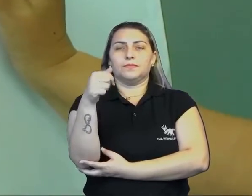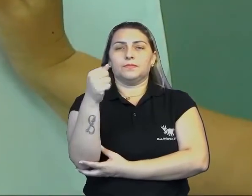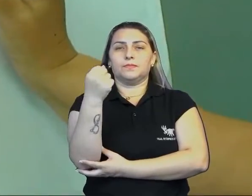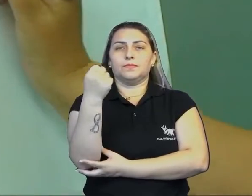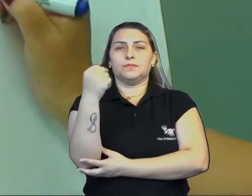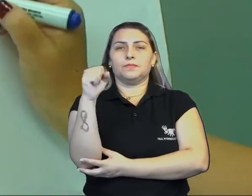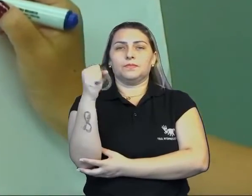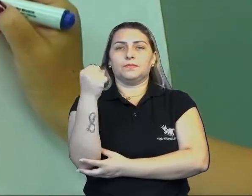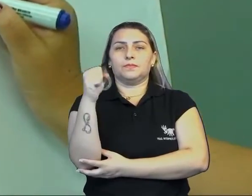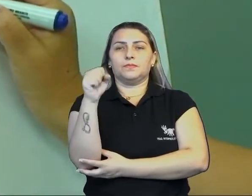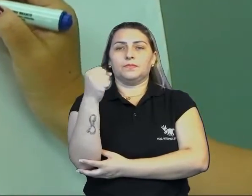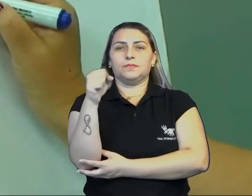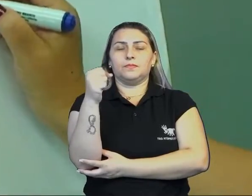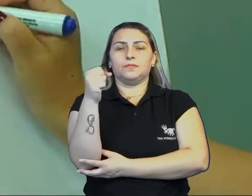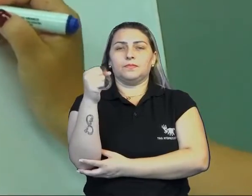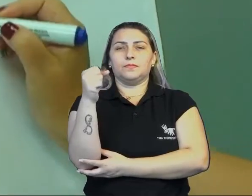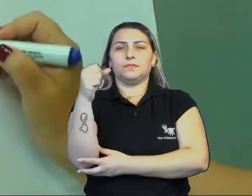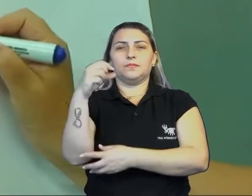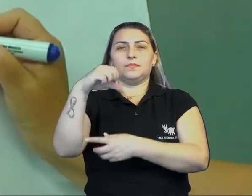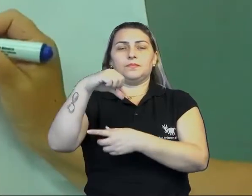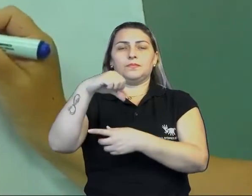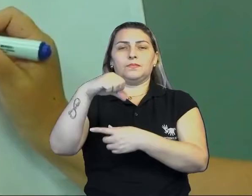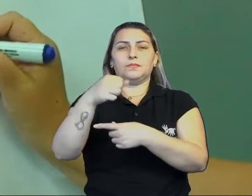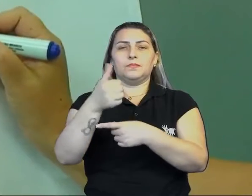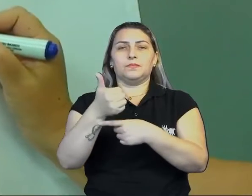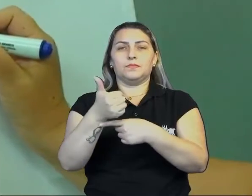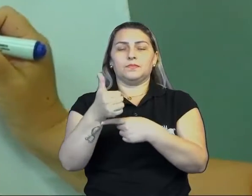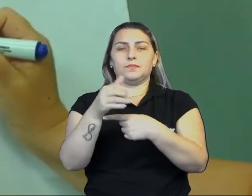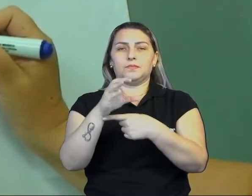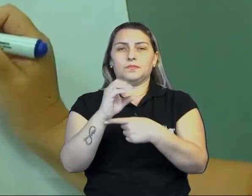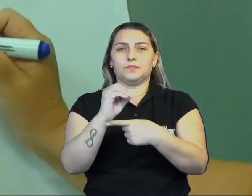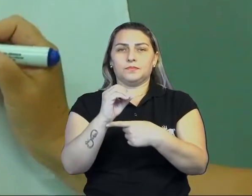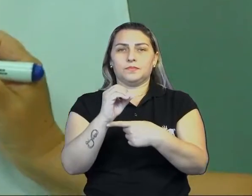7, 8, 9,